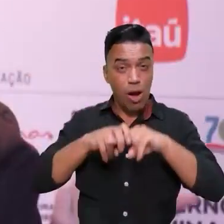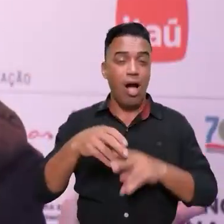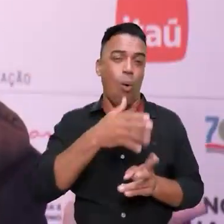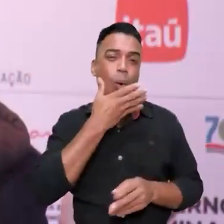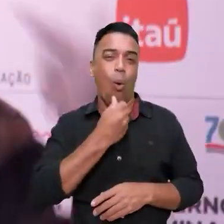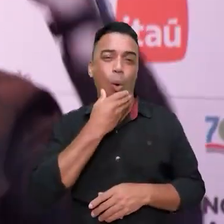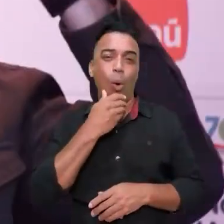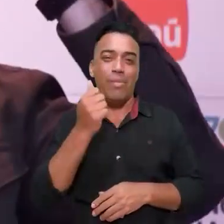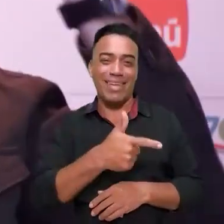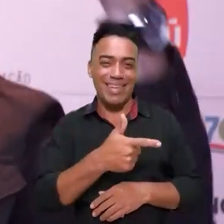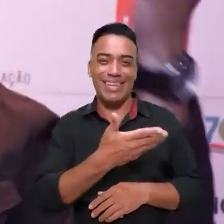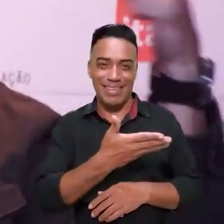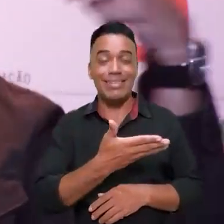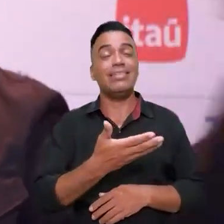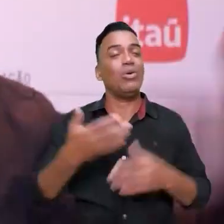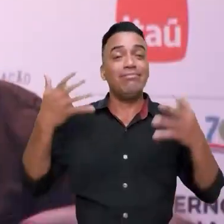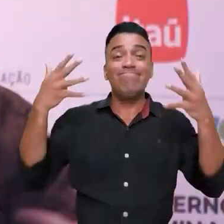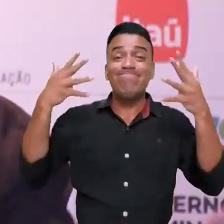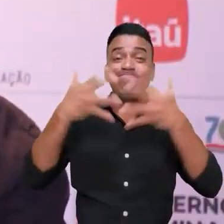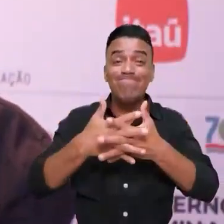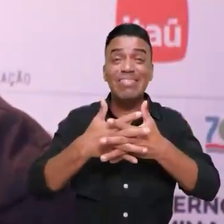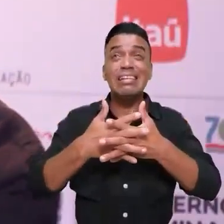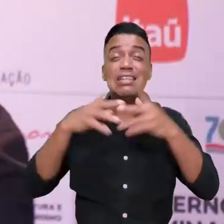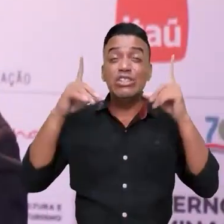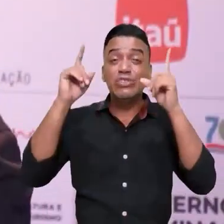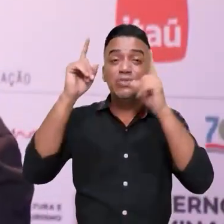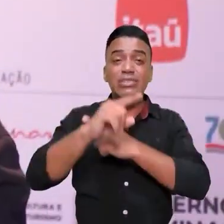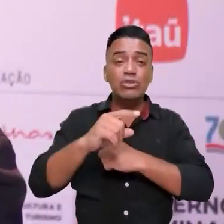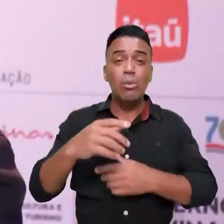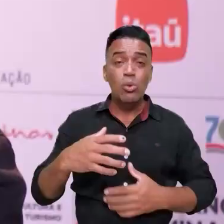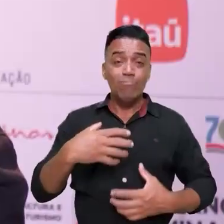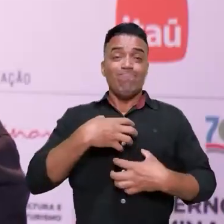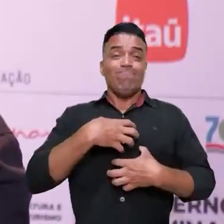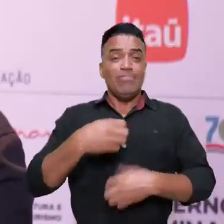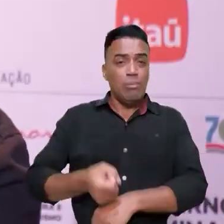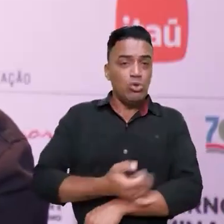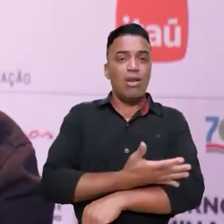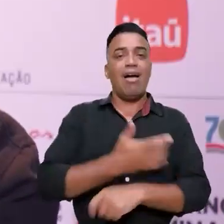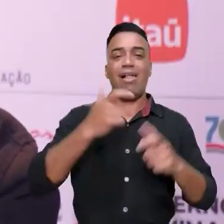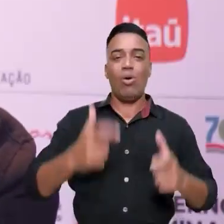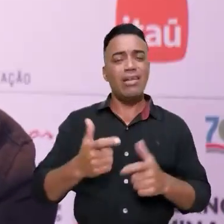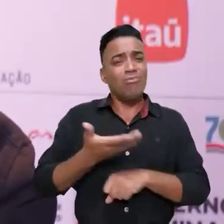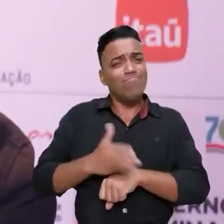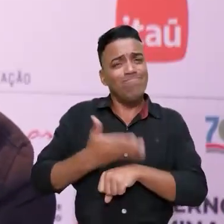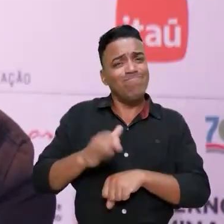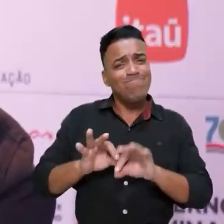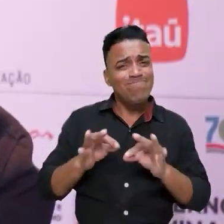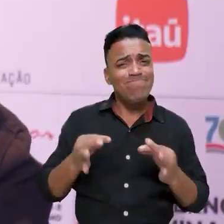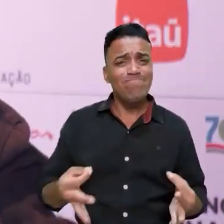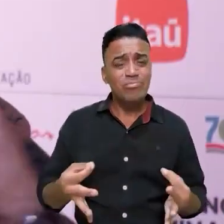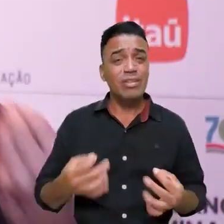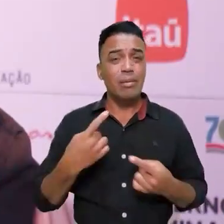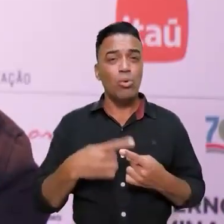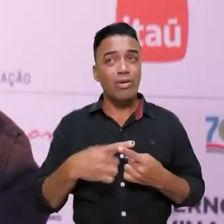muito complicado, assim, como não se tocar nesse lugar, né? Então, assim, é um exercício de muita humildade,